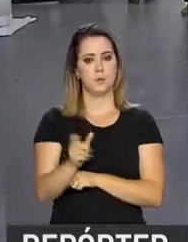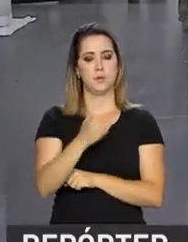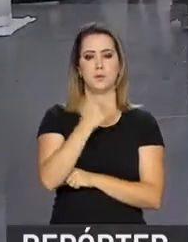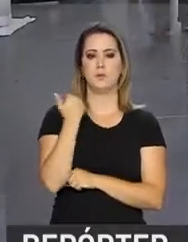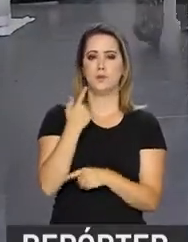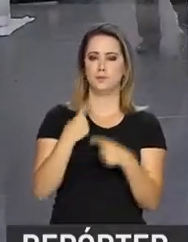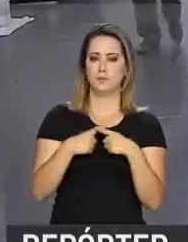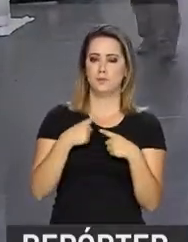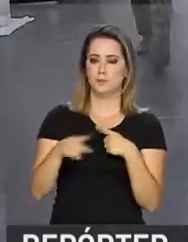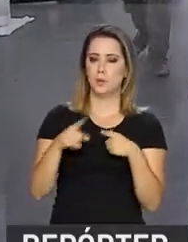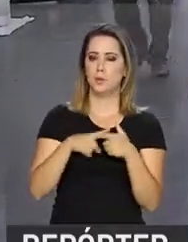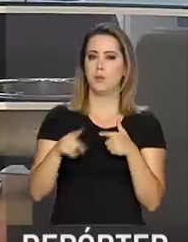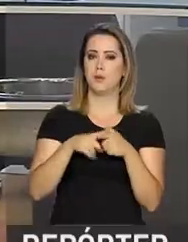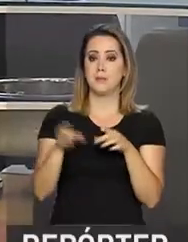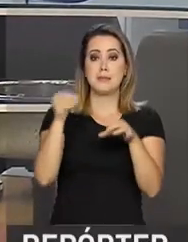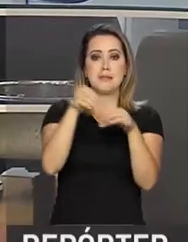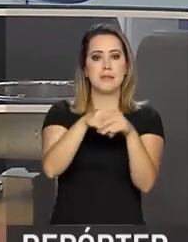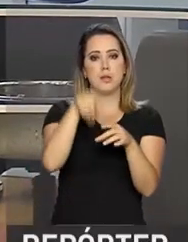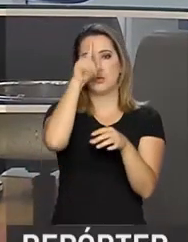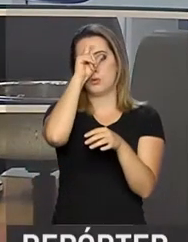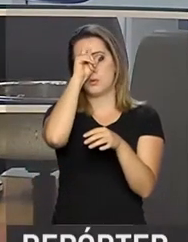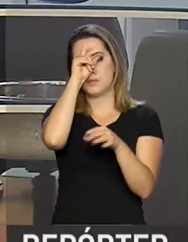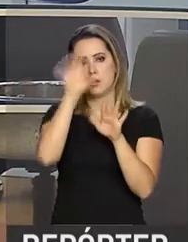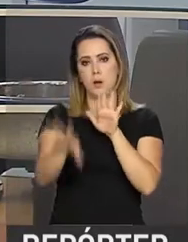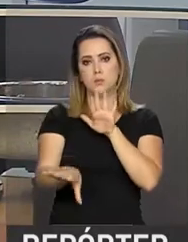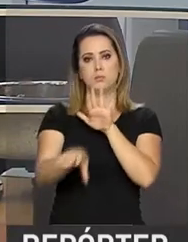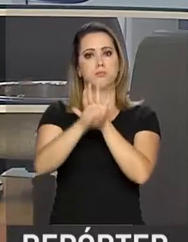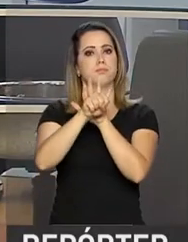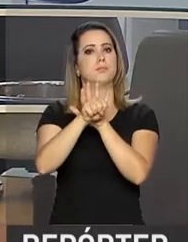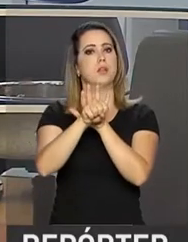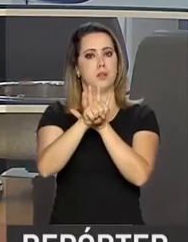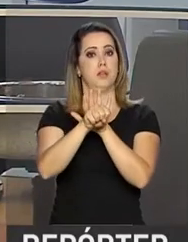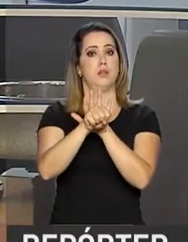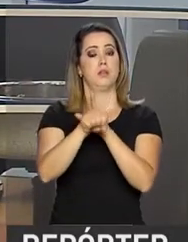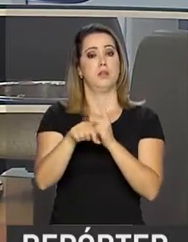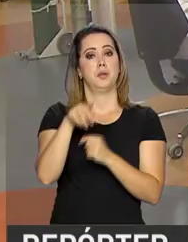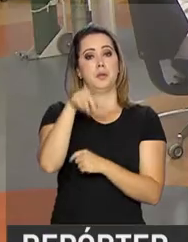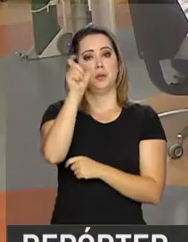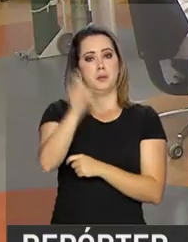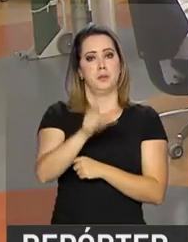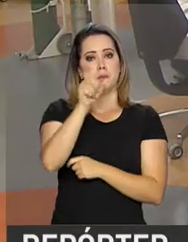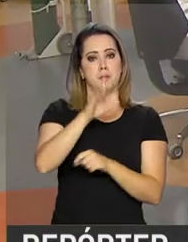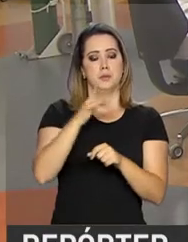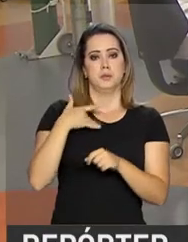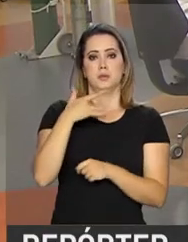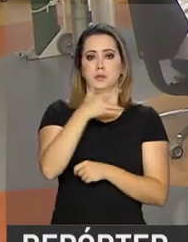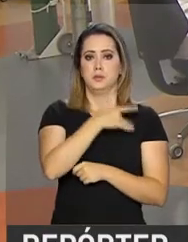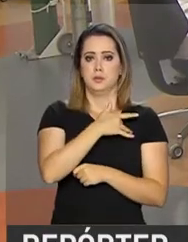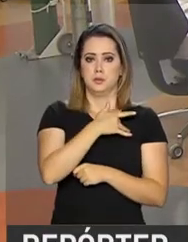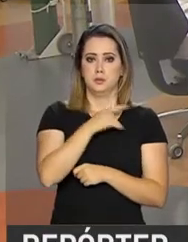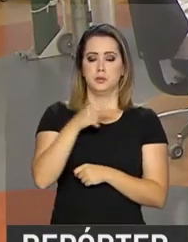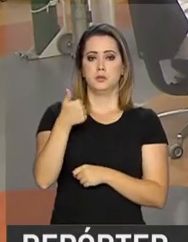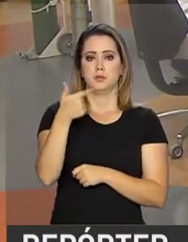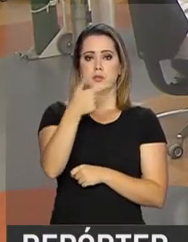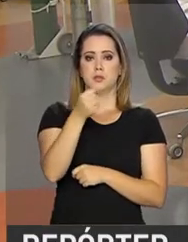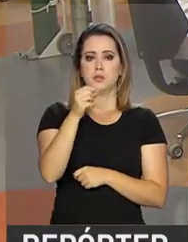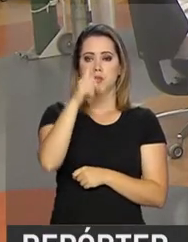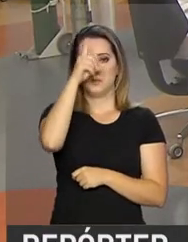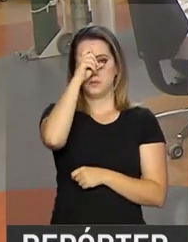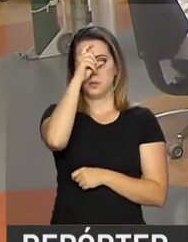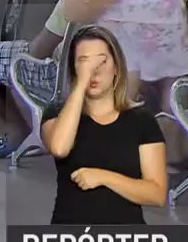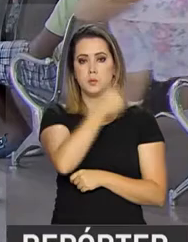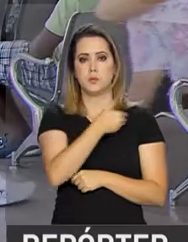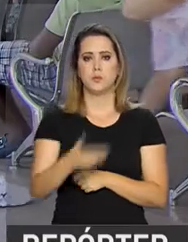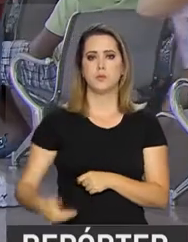consequência de infecções hospitalares profissionais de saúde de 120 hospitais públicos vão receber treinamento